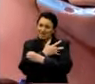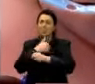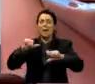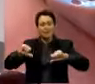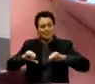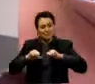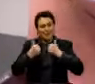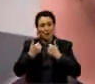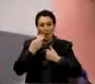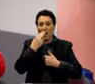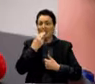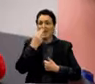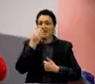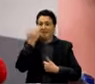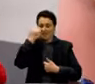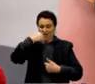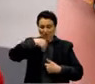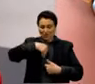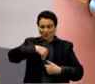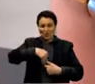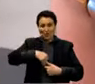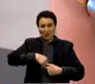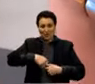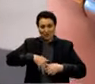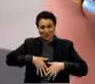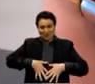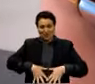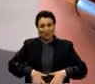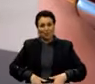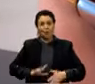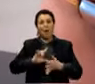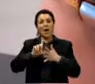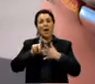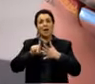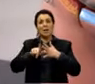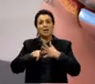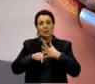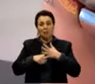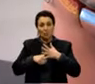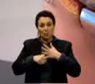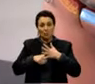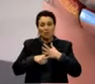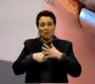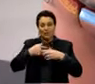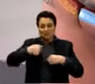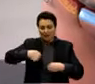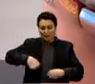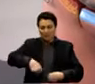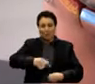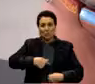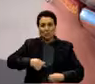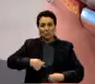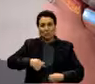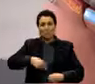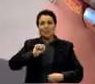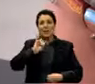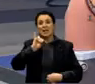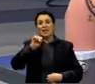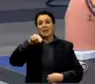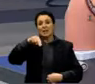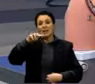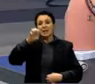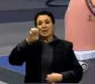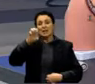digestão. Após o estômago, o alimento segue para o